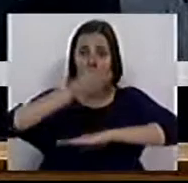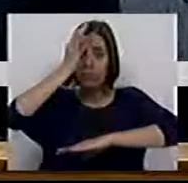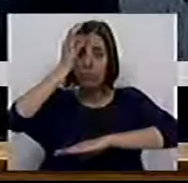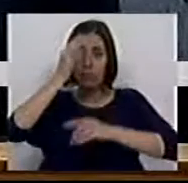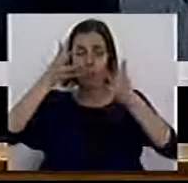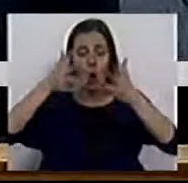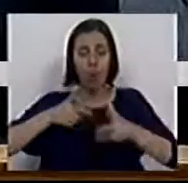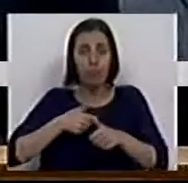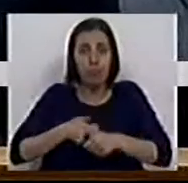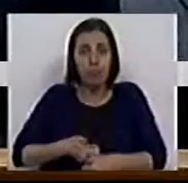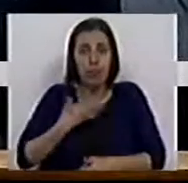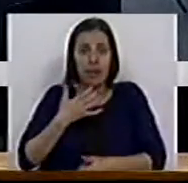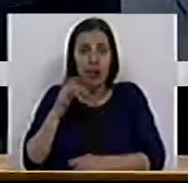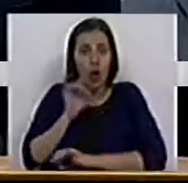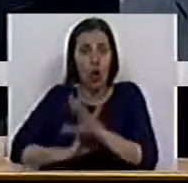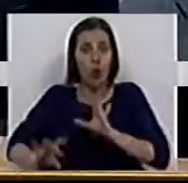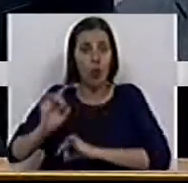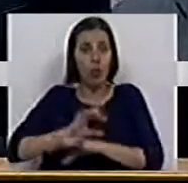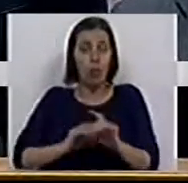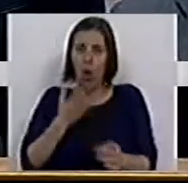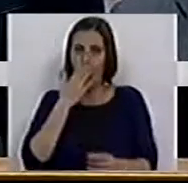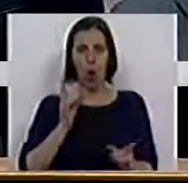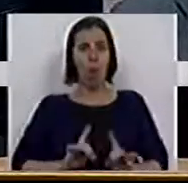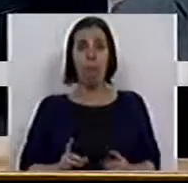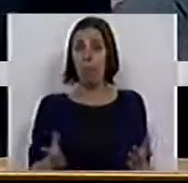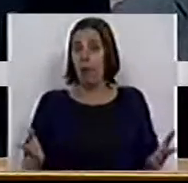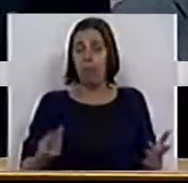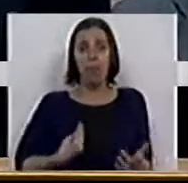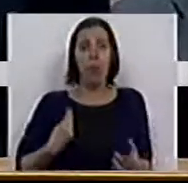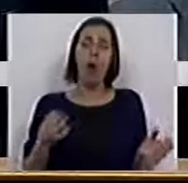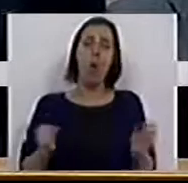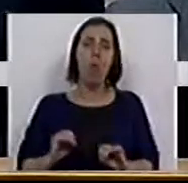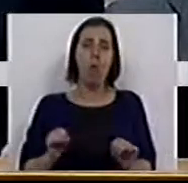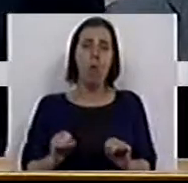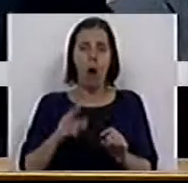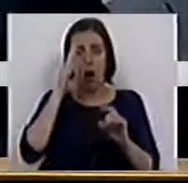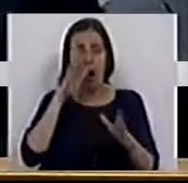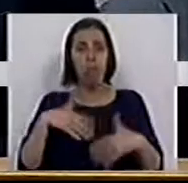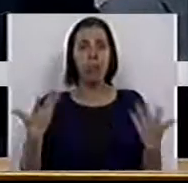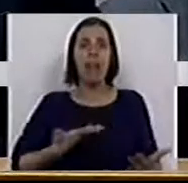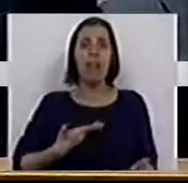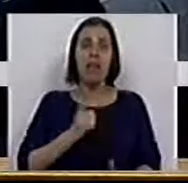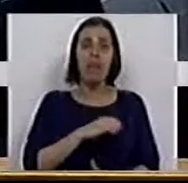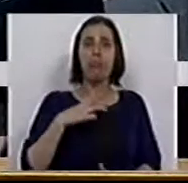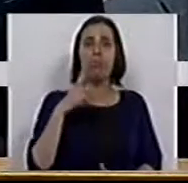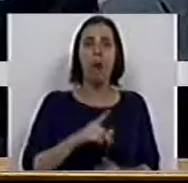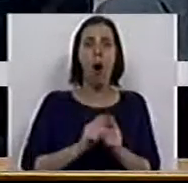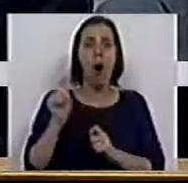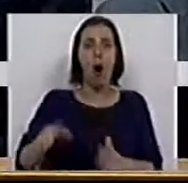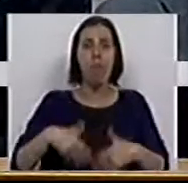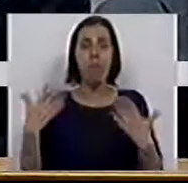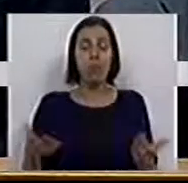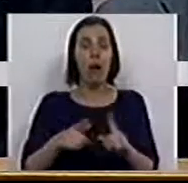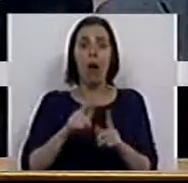medidas orçamentais europeias e não parece naturalmente preocupada com a insustentabilidade da dívida portuguesa e muito menos com